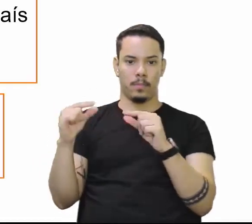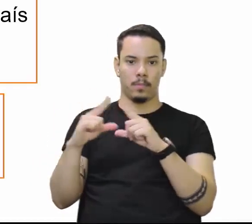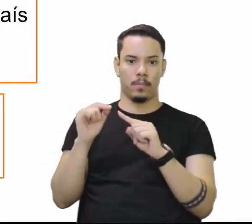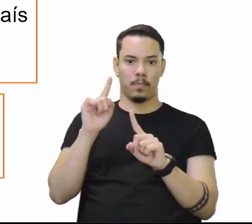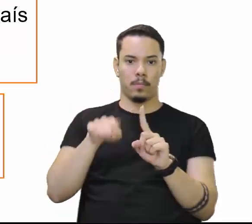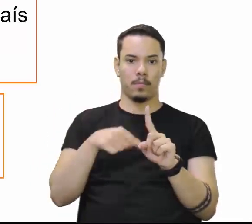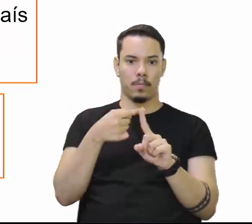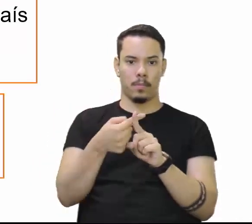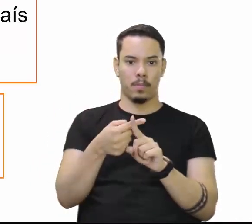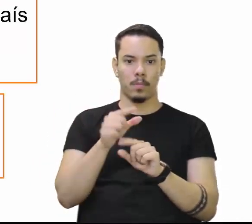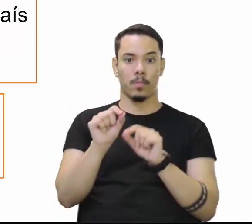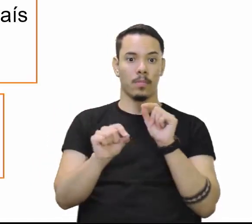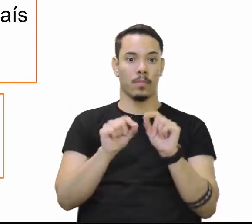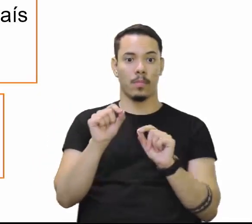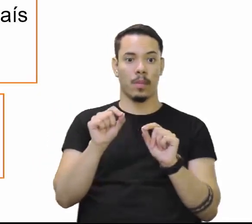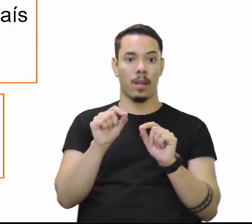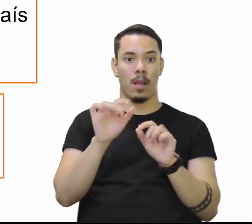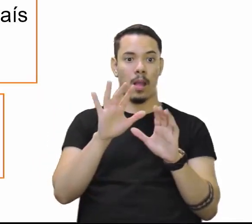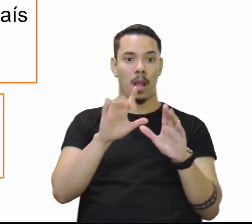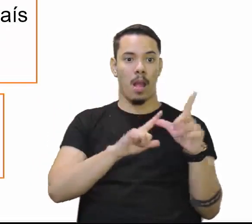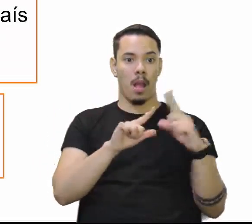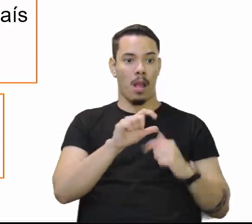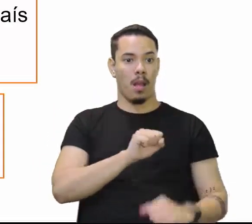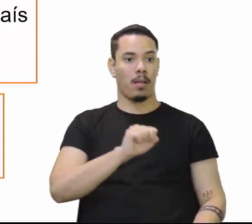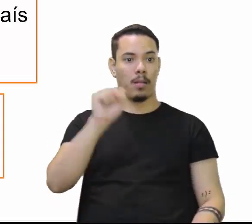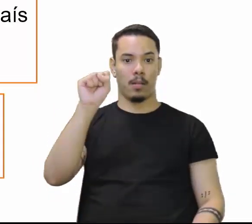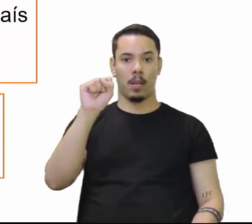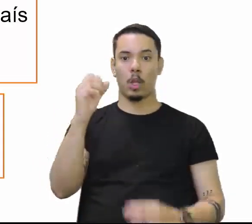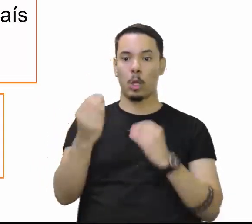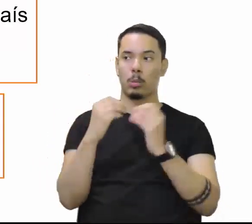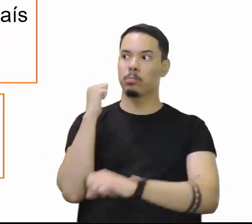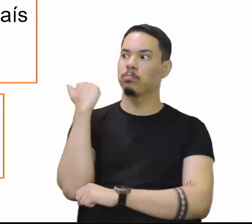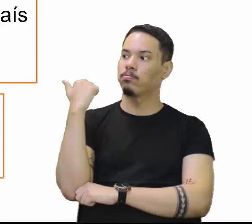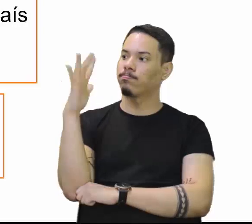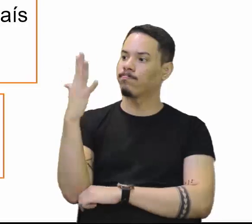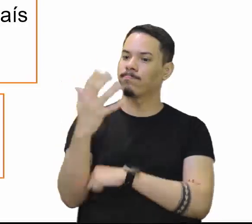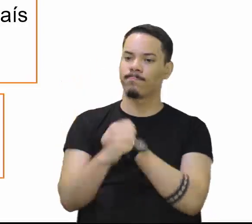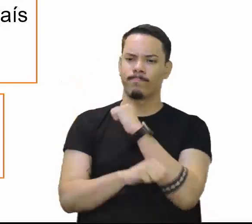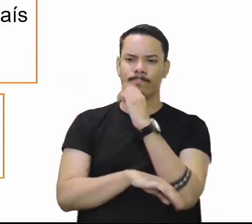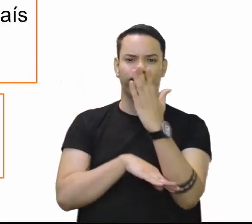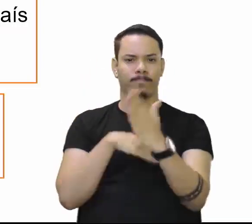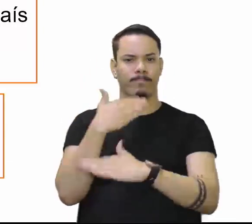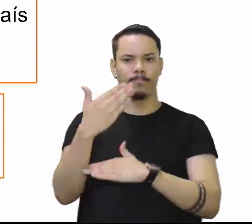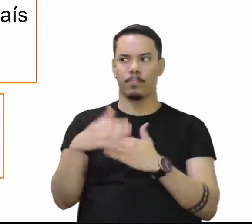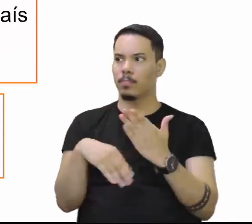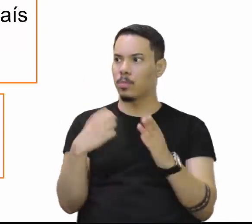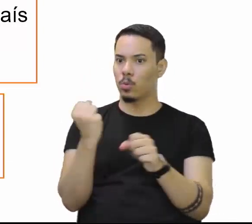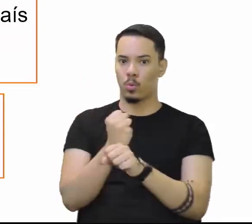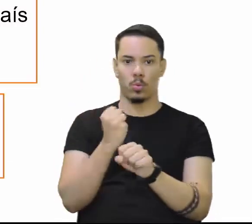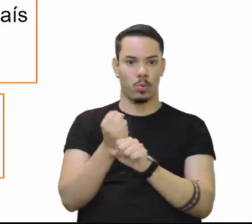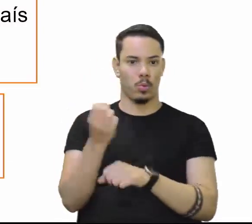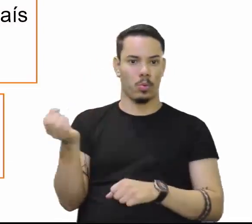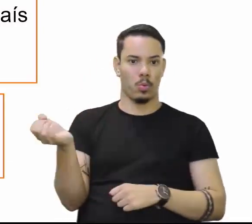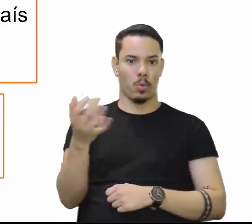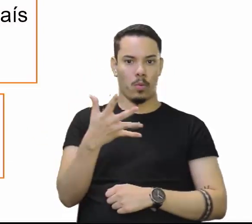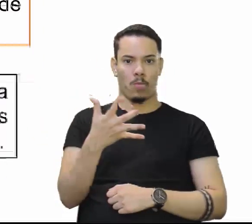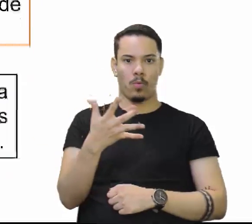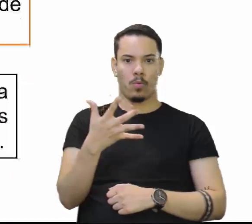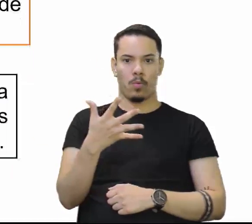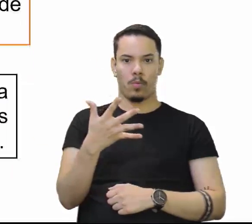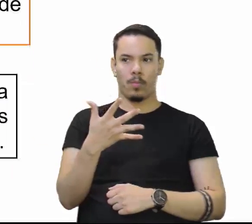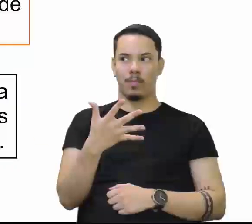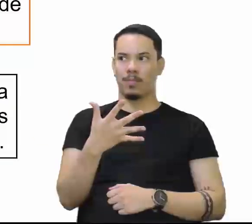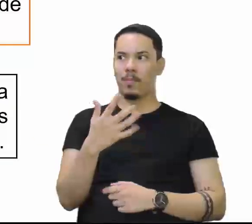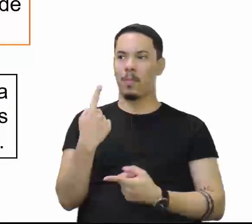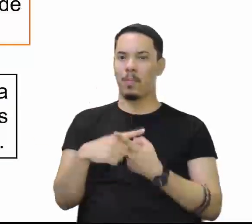Brasília-Acre. Como fazer isso aqui? Como derrubar floresta e construir uma rodovia? Quanta madeira não